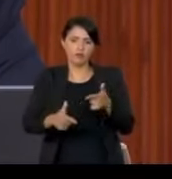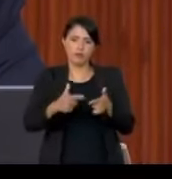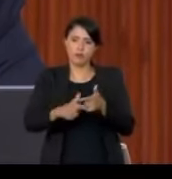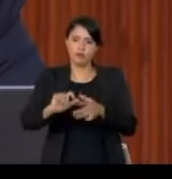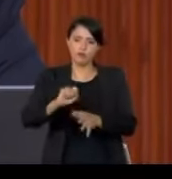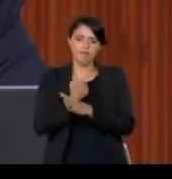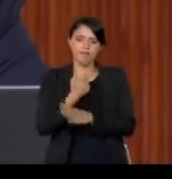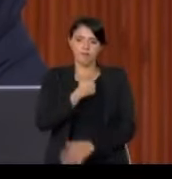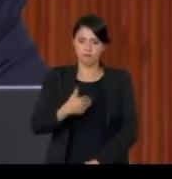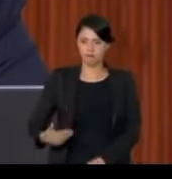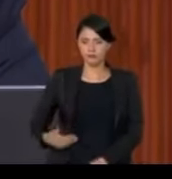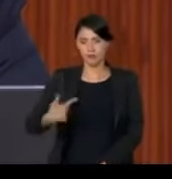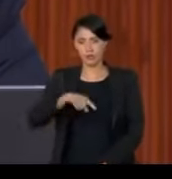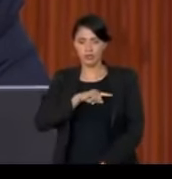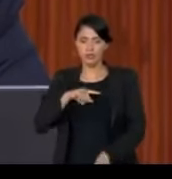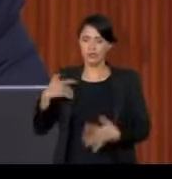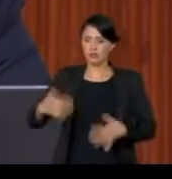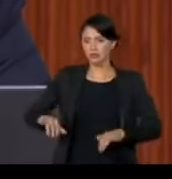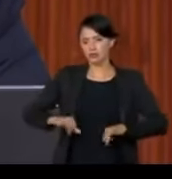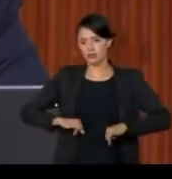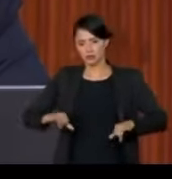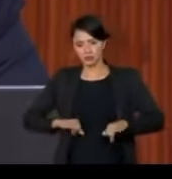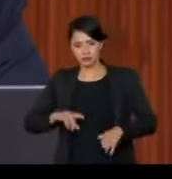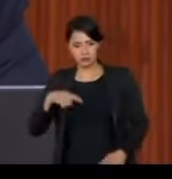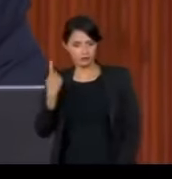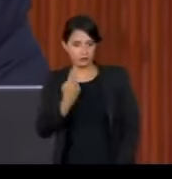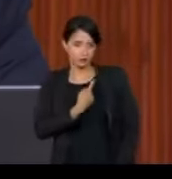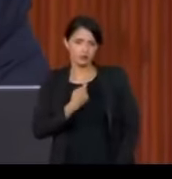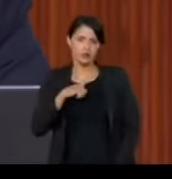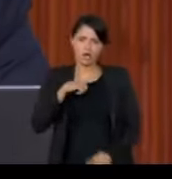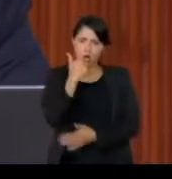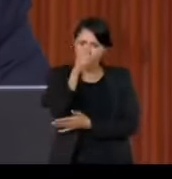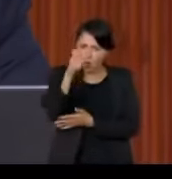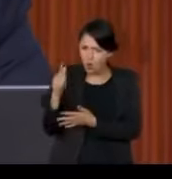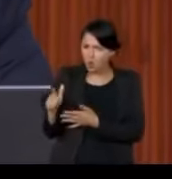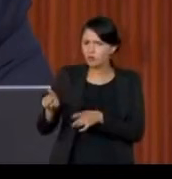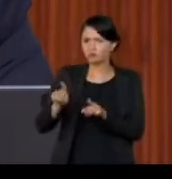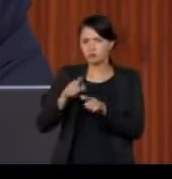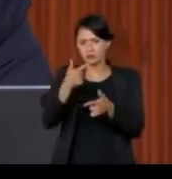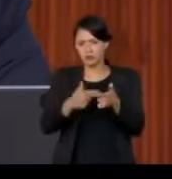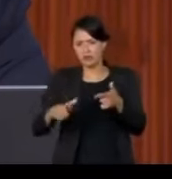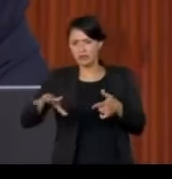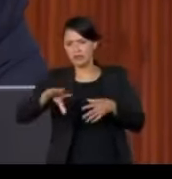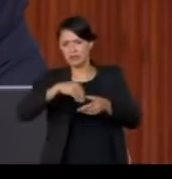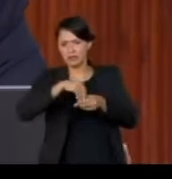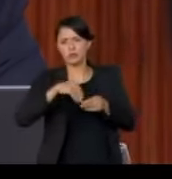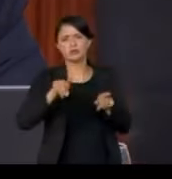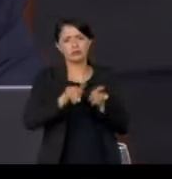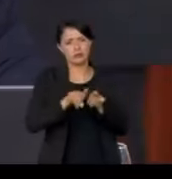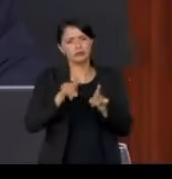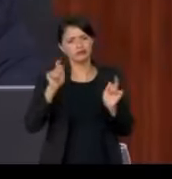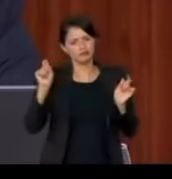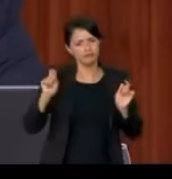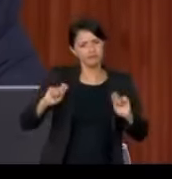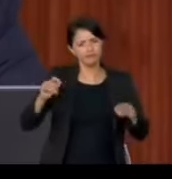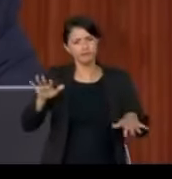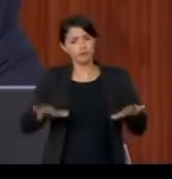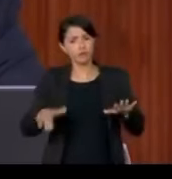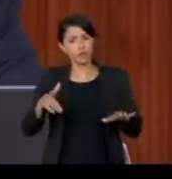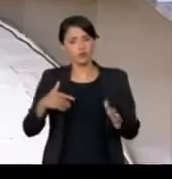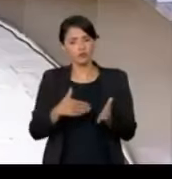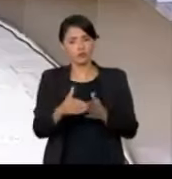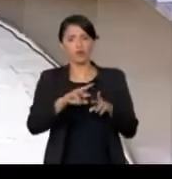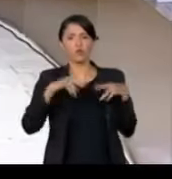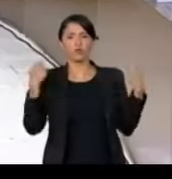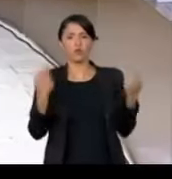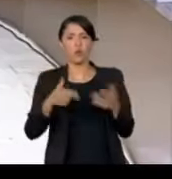segurança pública que tanto nos assola, tanto nos aflige. Existem outros problemas que estão conjugados, correlados, e talvez a gente pudesse dar, a partir dessa